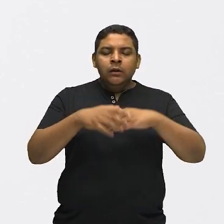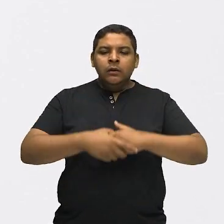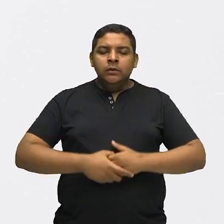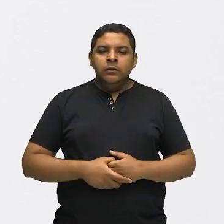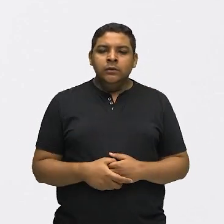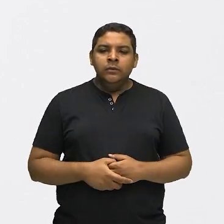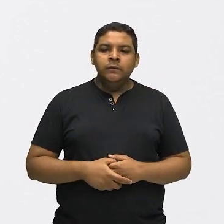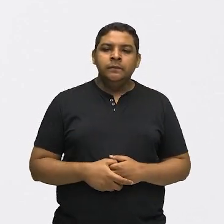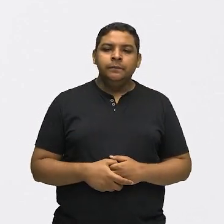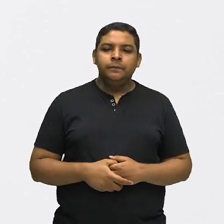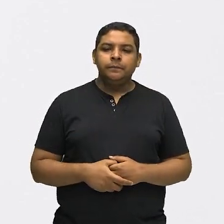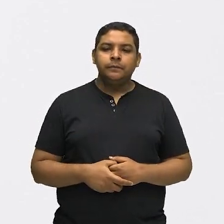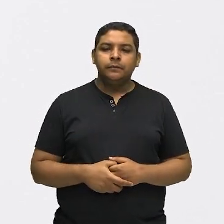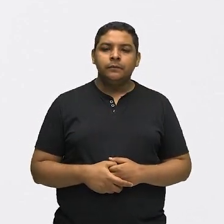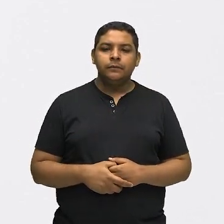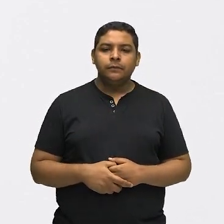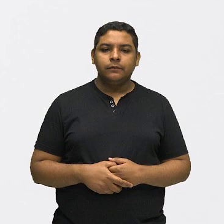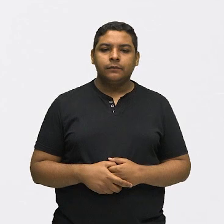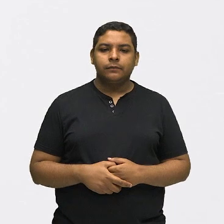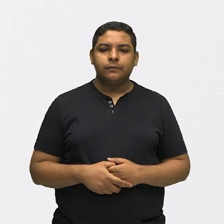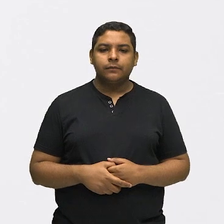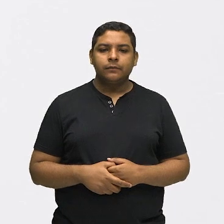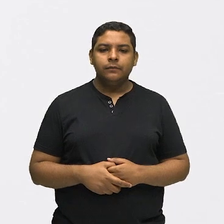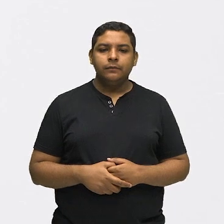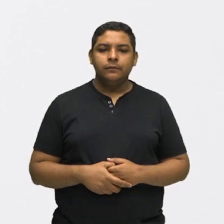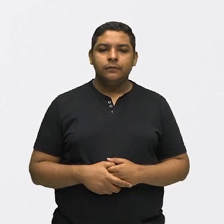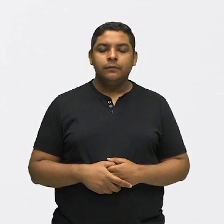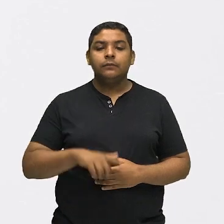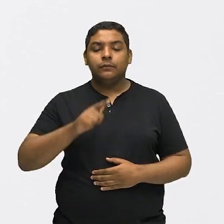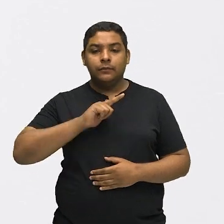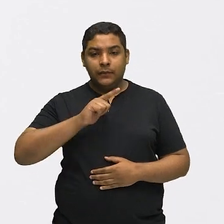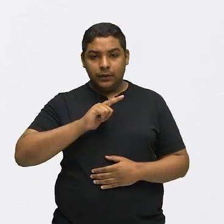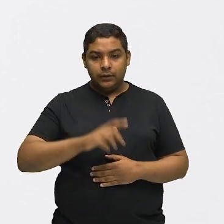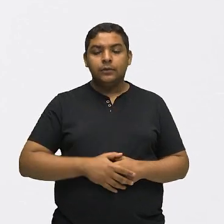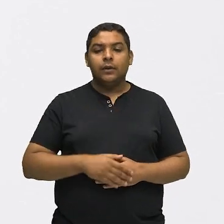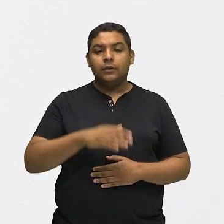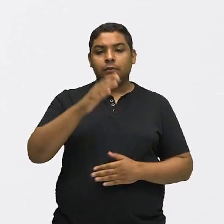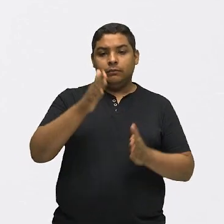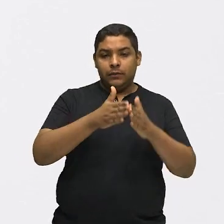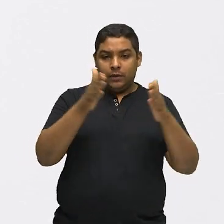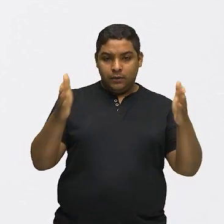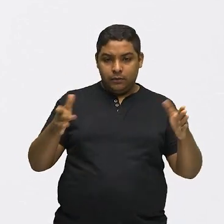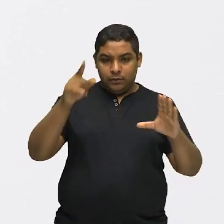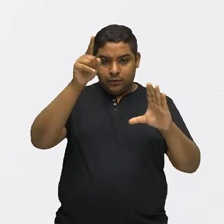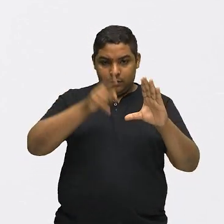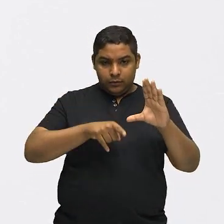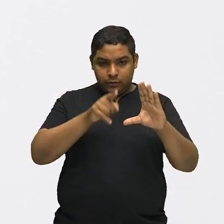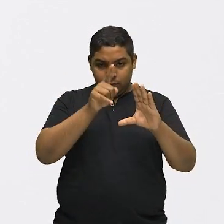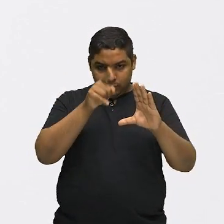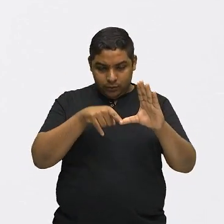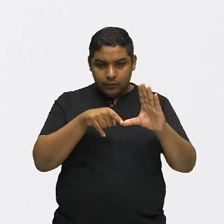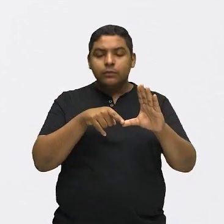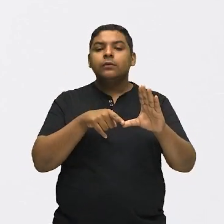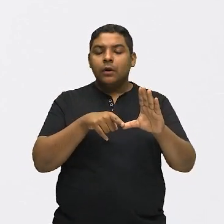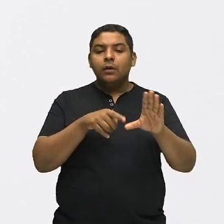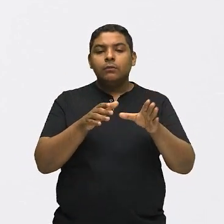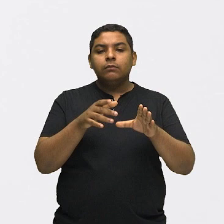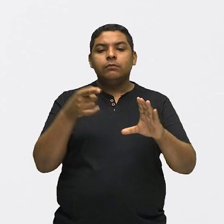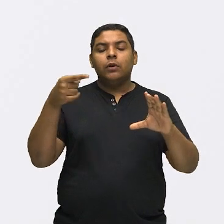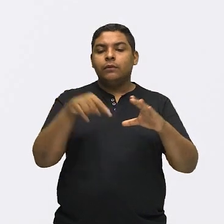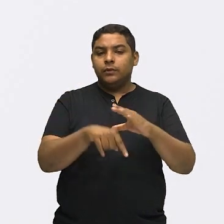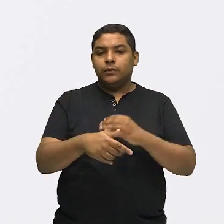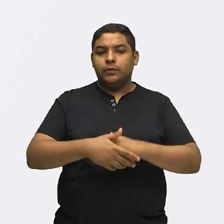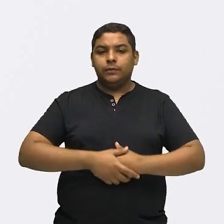certo? Então, o ponto físico, ele tem largura, altura e profundidade. Quanto à utilização